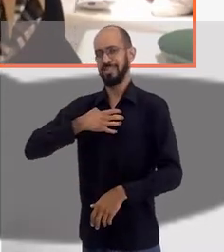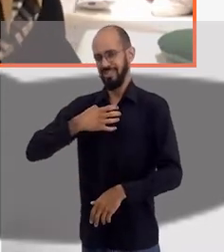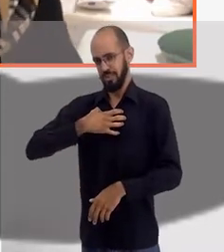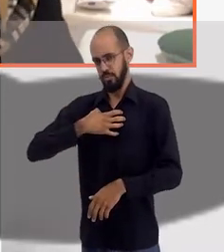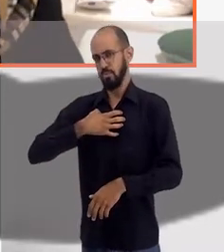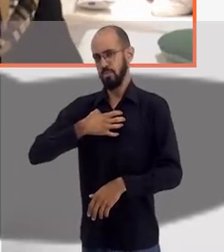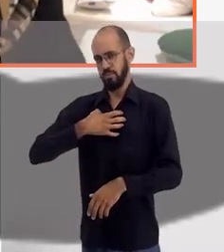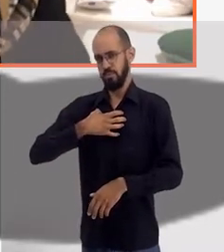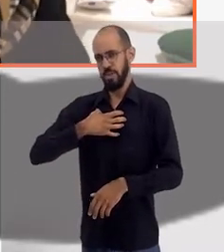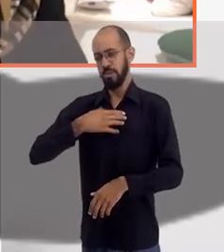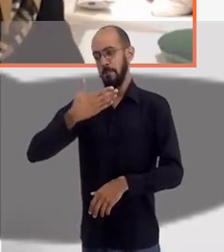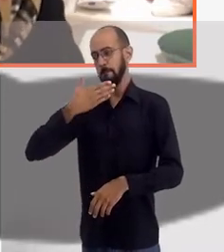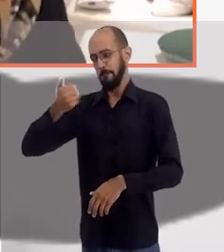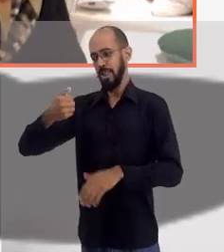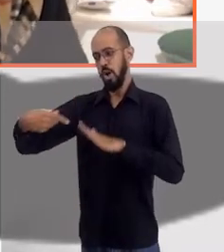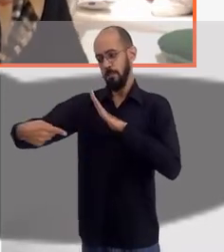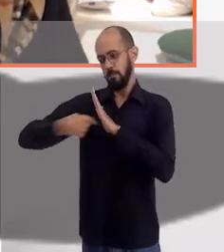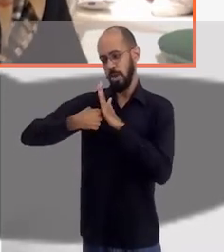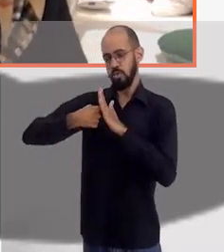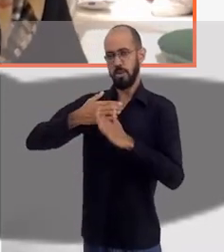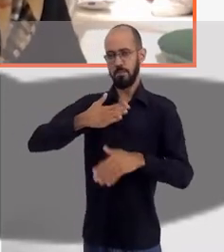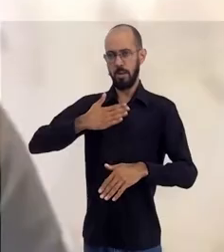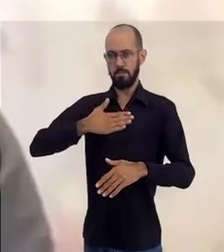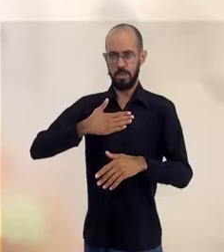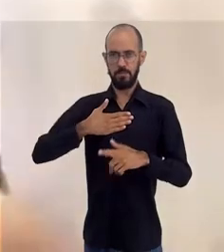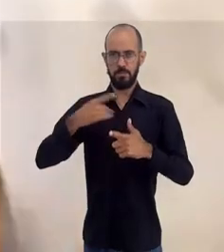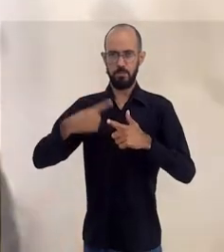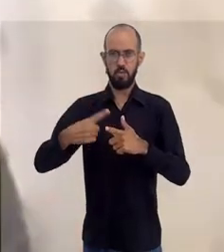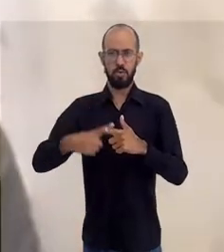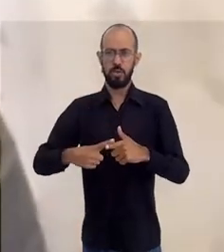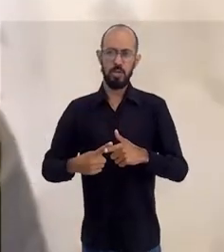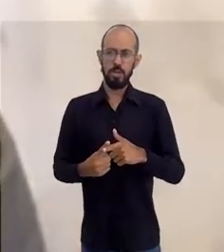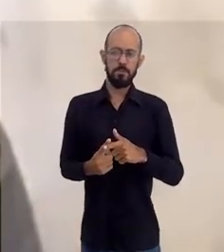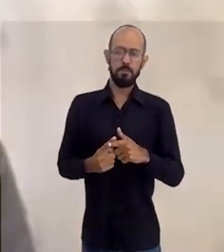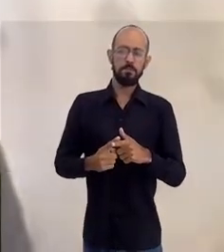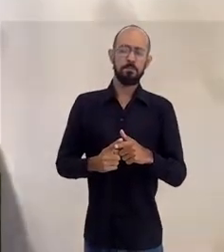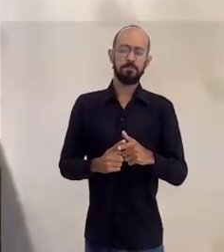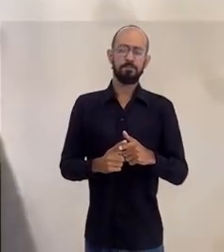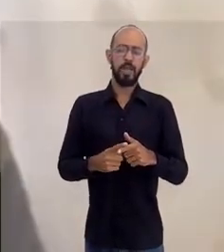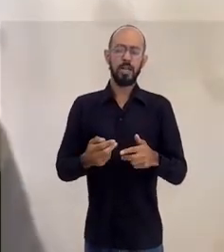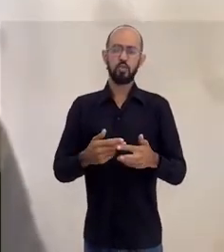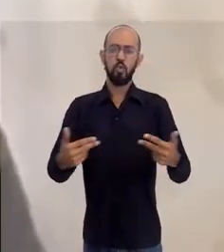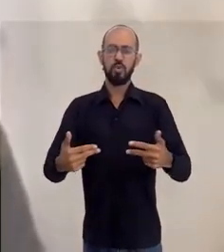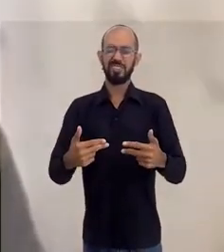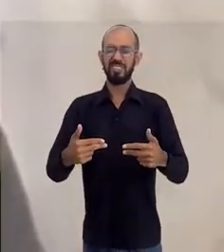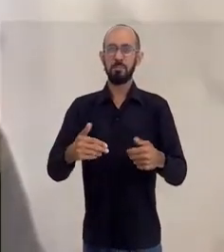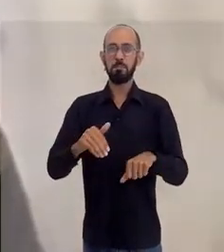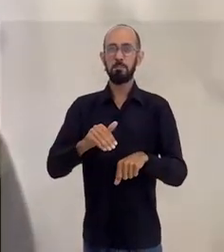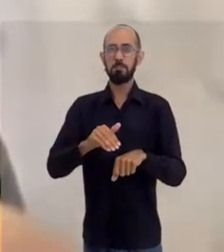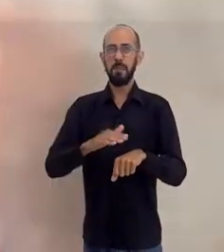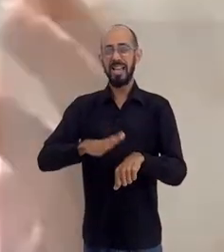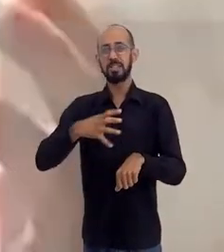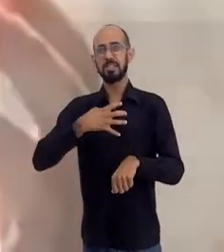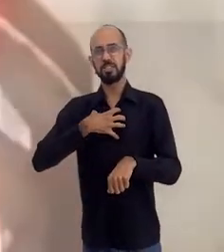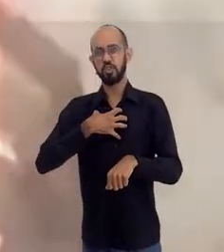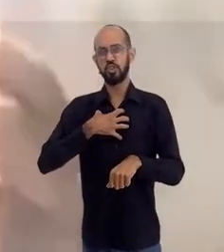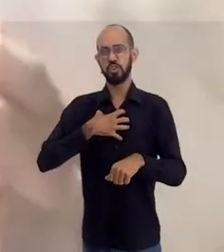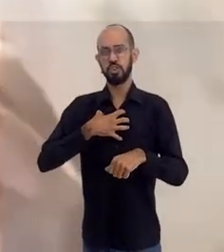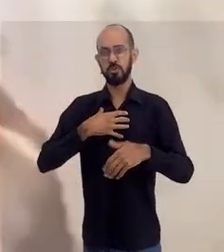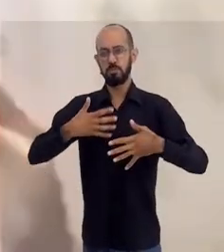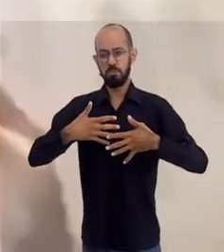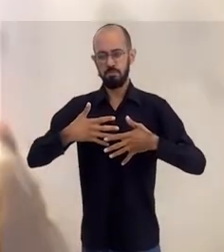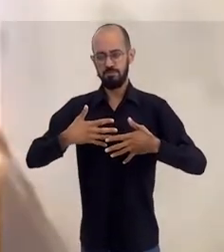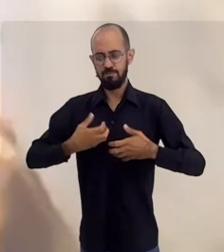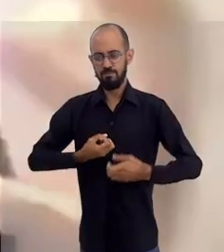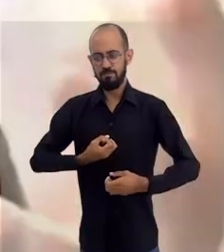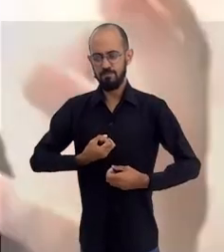das melhores perguntas que já recebi até hoje é cinco e uma das coisas que mais me motivou exatamente cima tudo o que